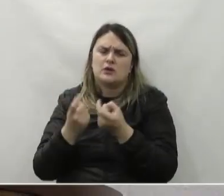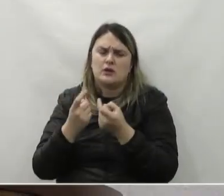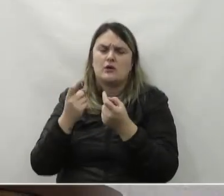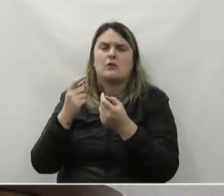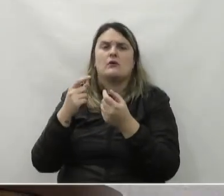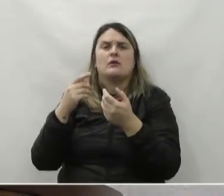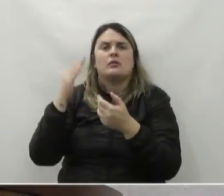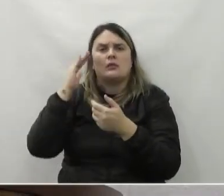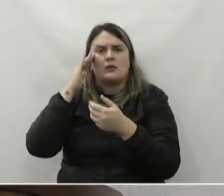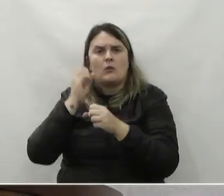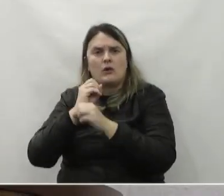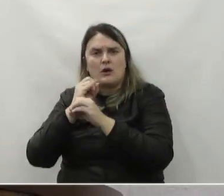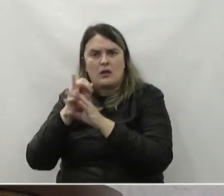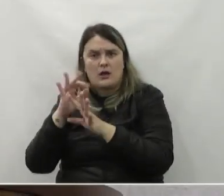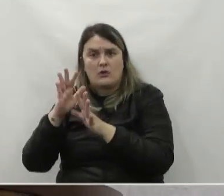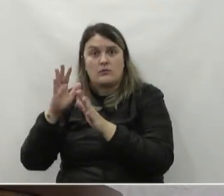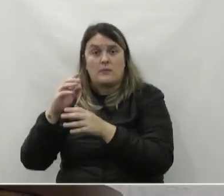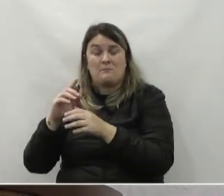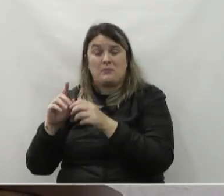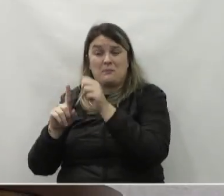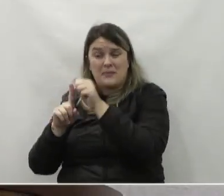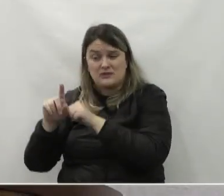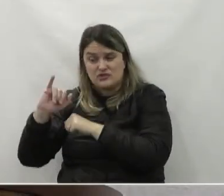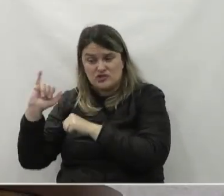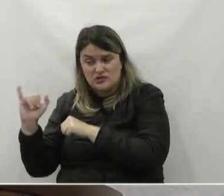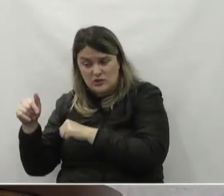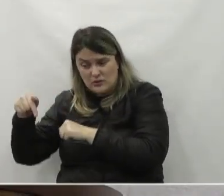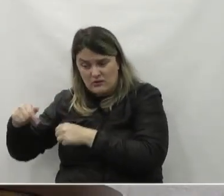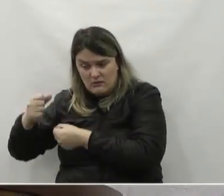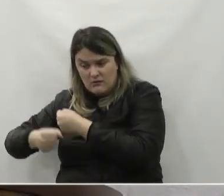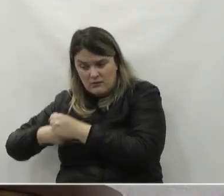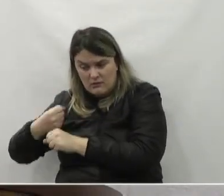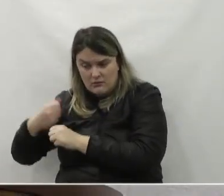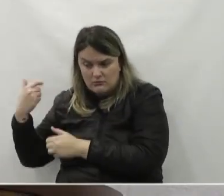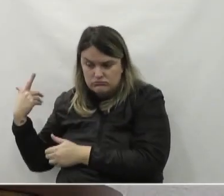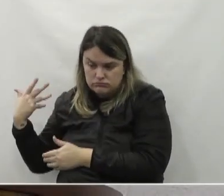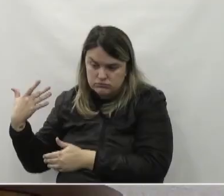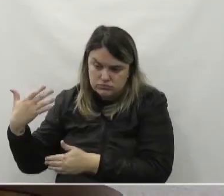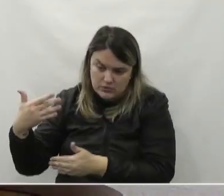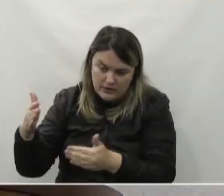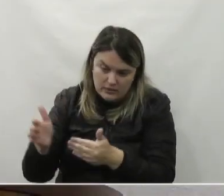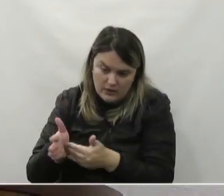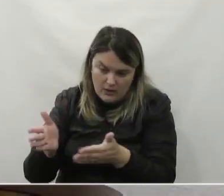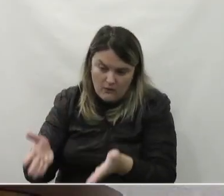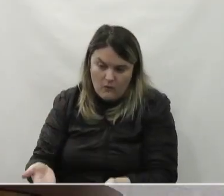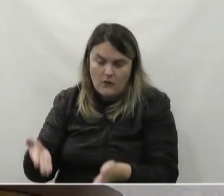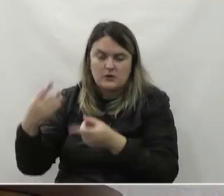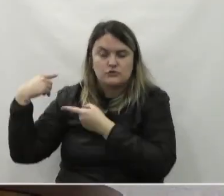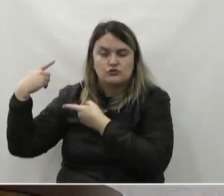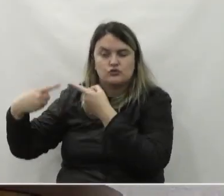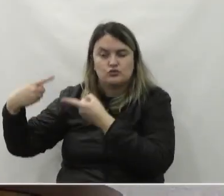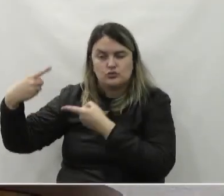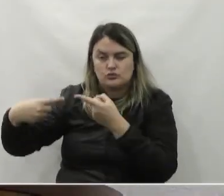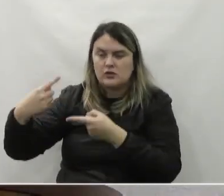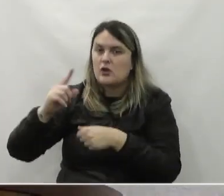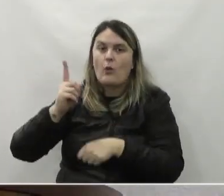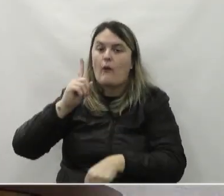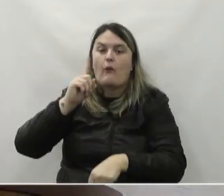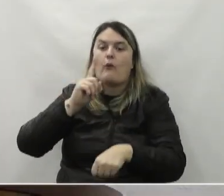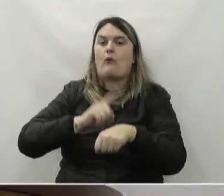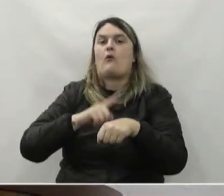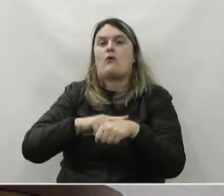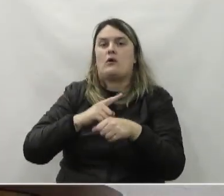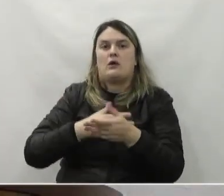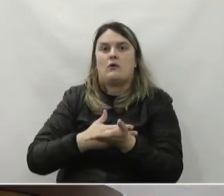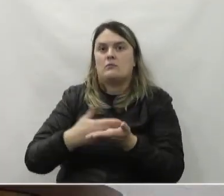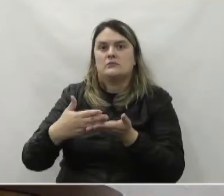início do ano vem discutindo, a gente já trouxe esse assunto à tona várias vezes aqui na Câmara de Vereadores, né?